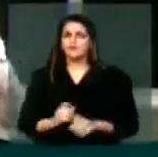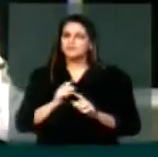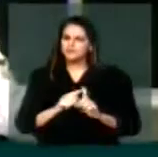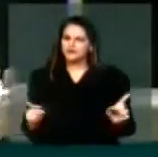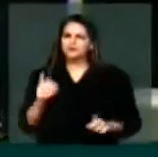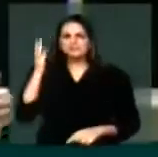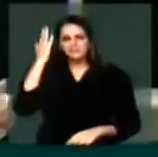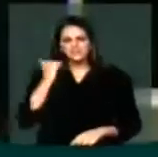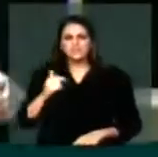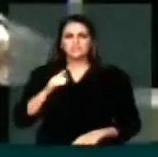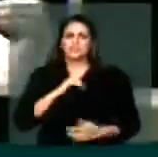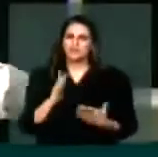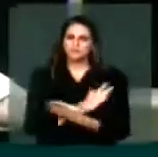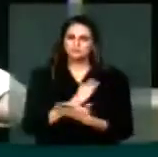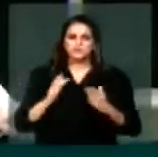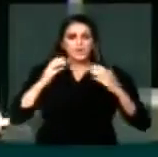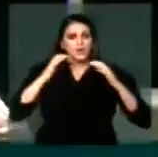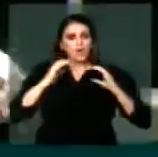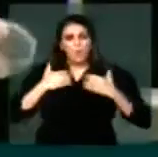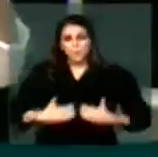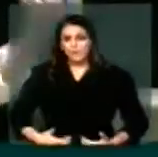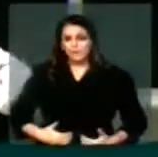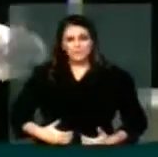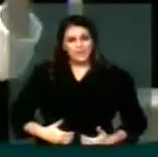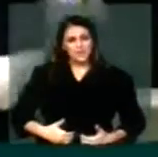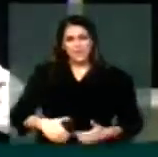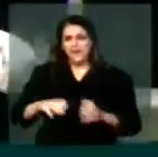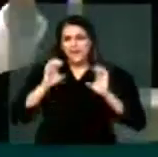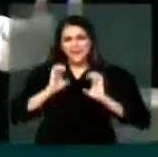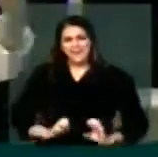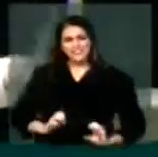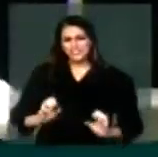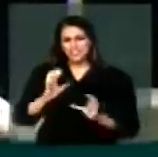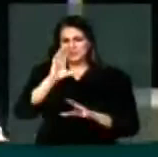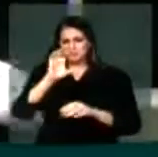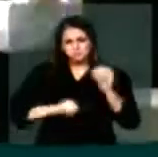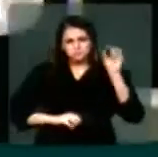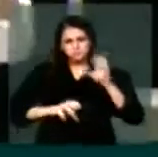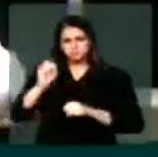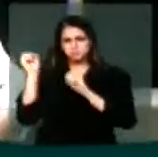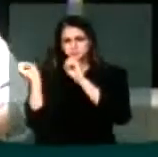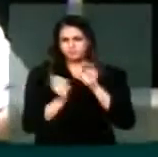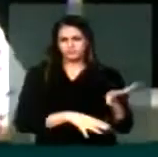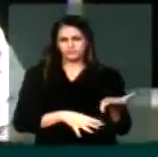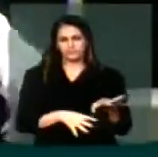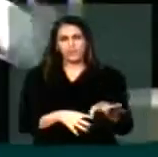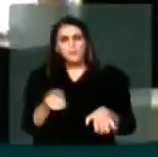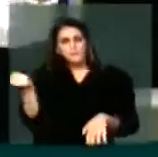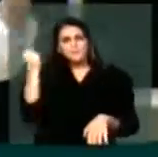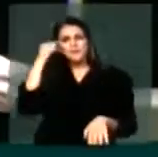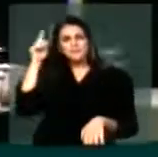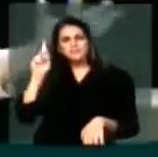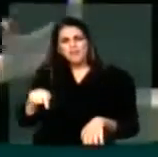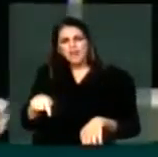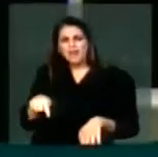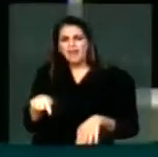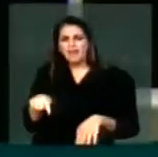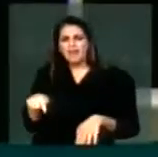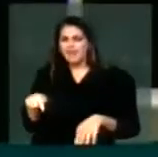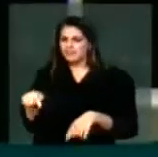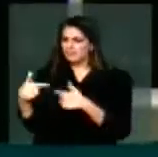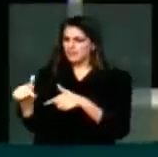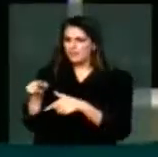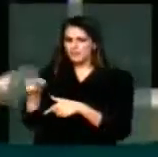completamente aéticos e que cedem como se funcionários fossem dessas empresas dentro do Congresso e dentro de